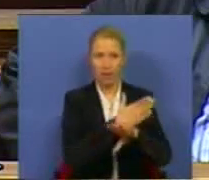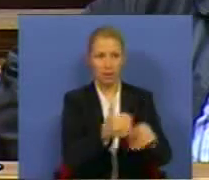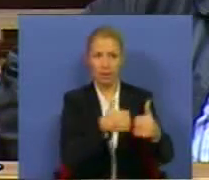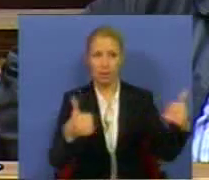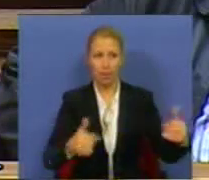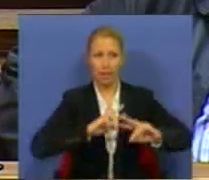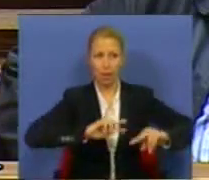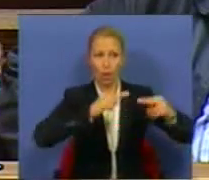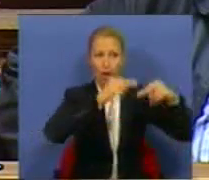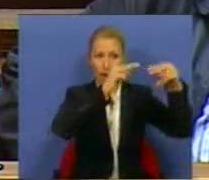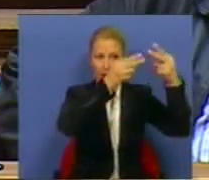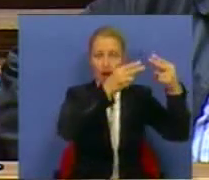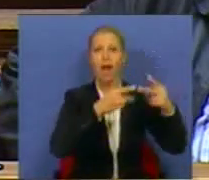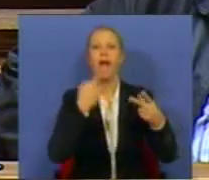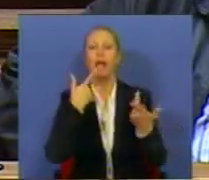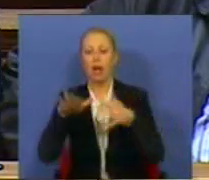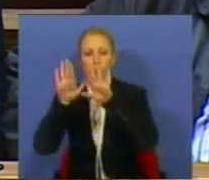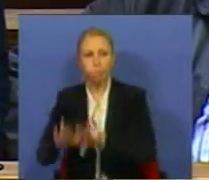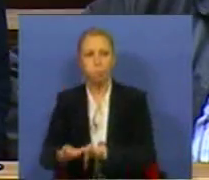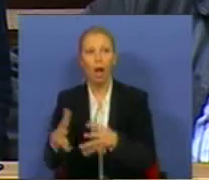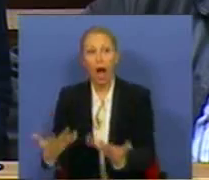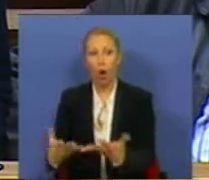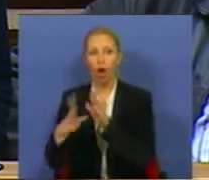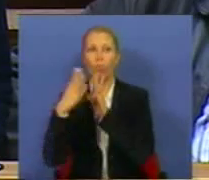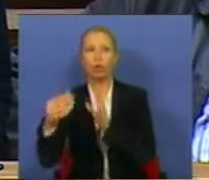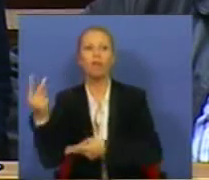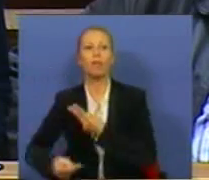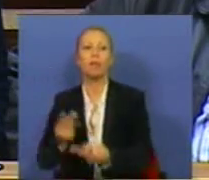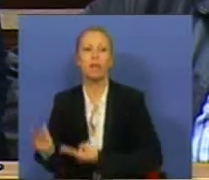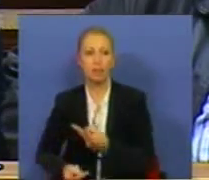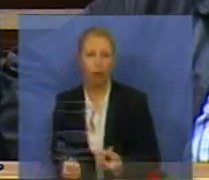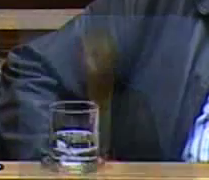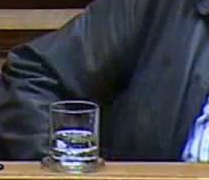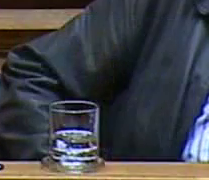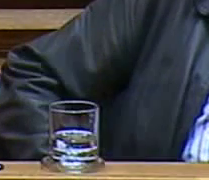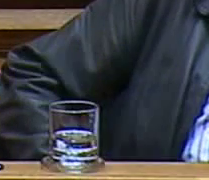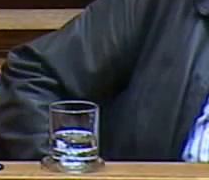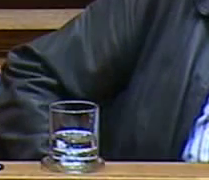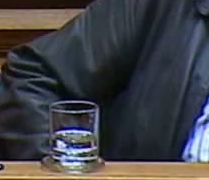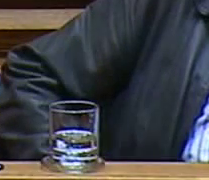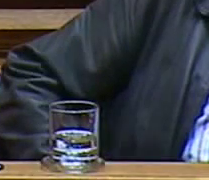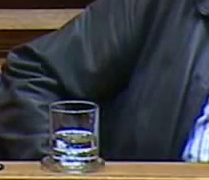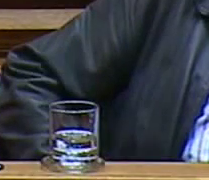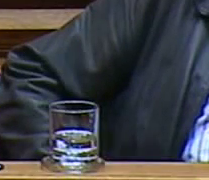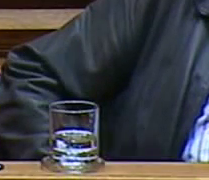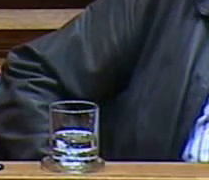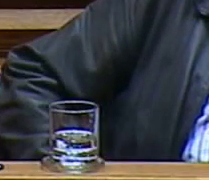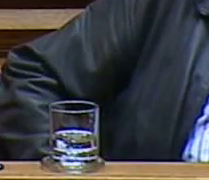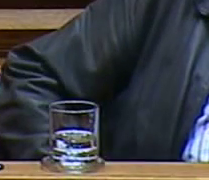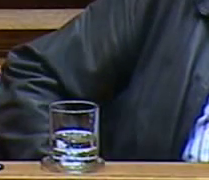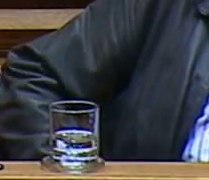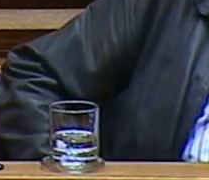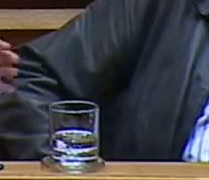carreira e suspender o atual modelo de avaliação. Senhores deputados, ontem